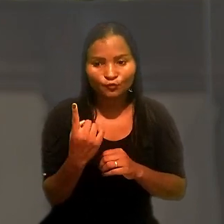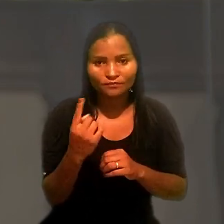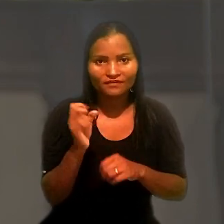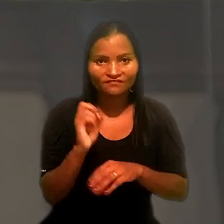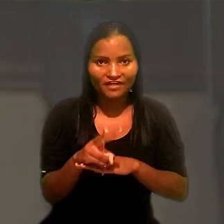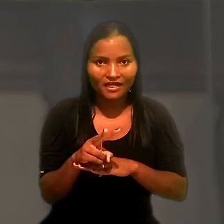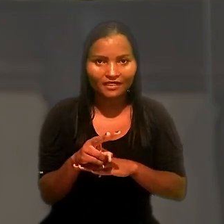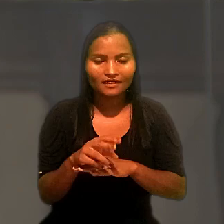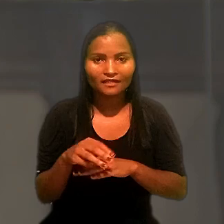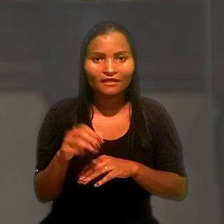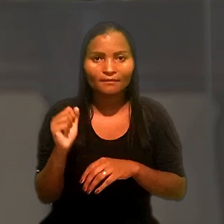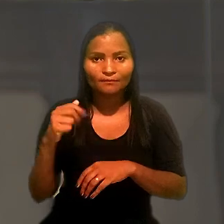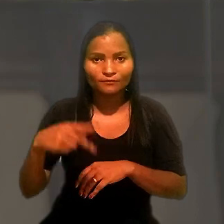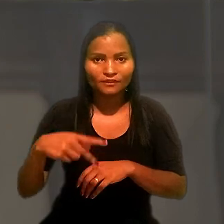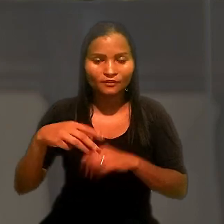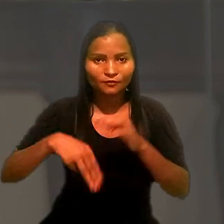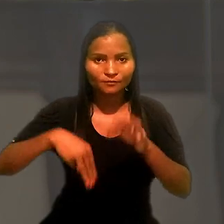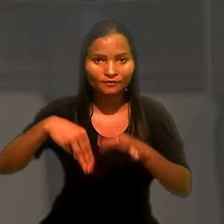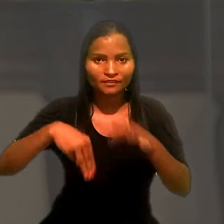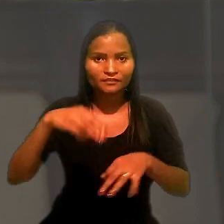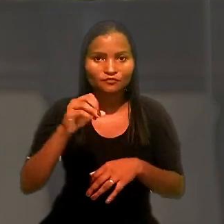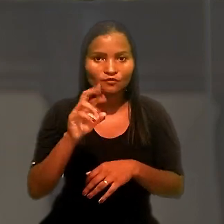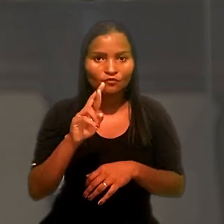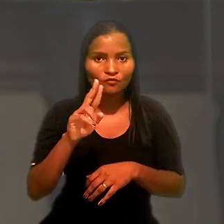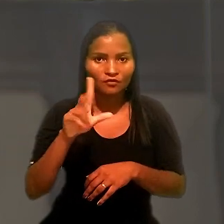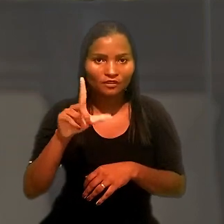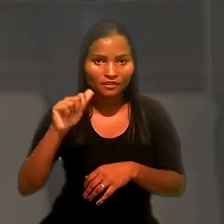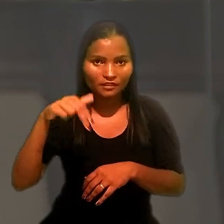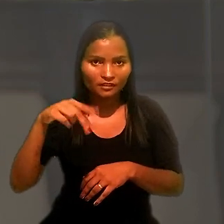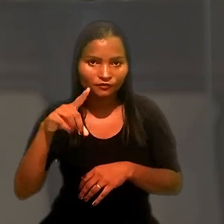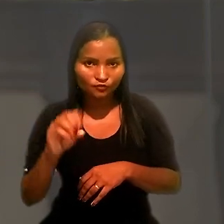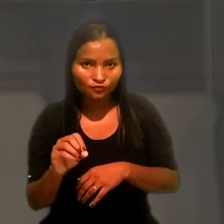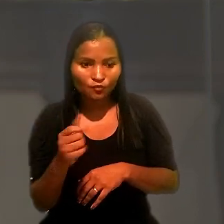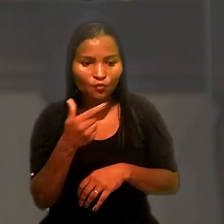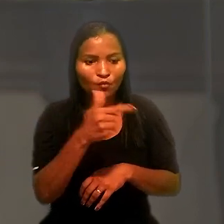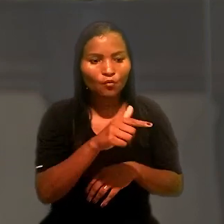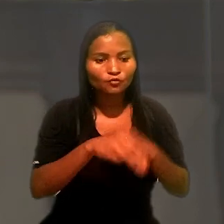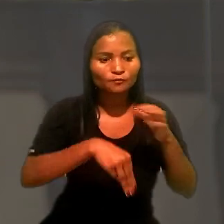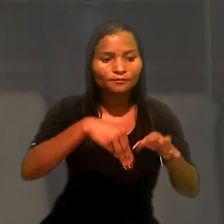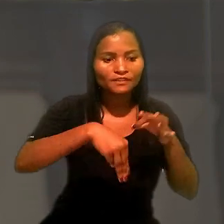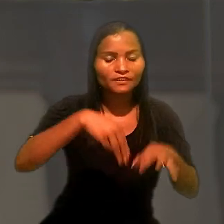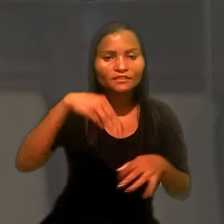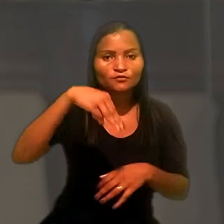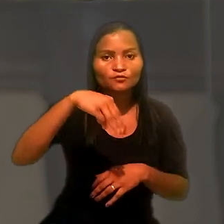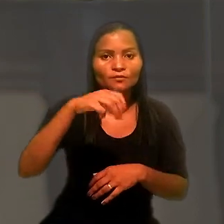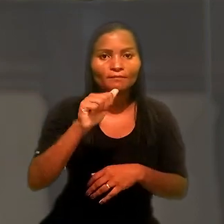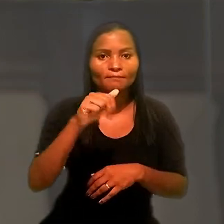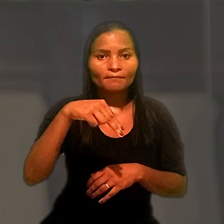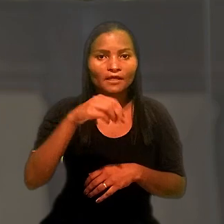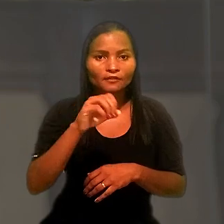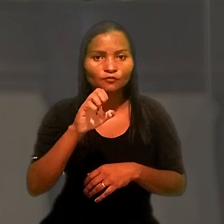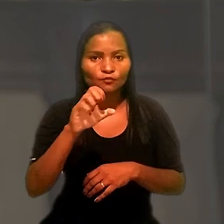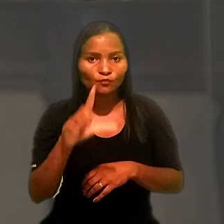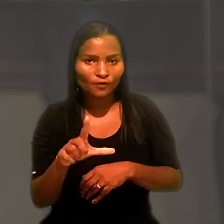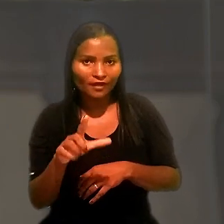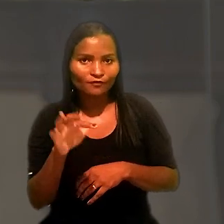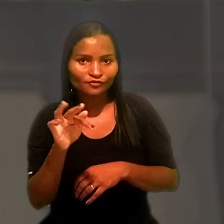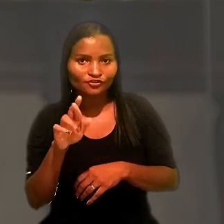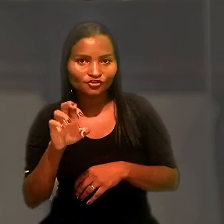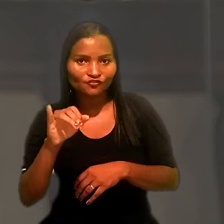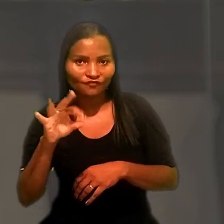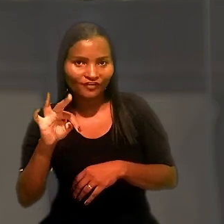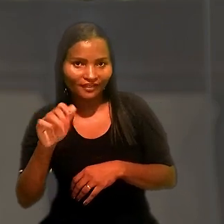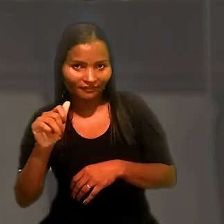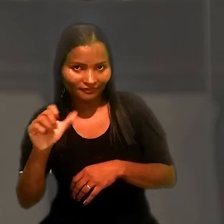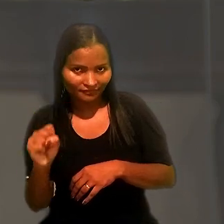oriunda da aposentadoria do ministro Orlando Teixeira da Costa, outra oriunda da aposentadoria do ministro Manuel Mendes de Freitas. Manuel Mendes de